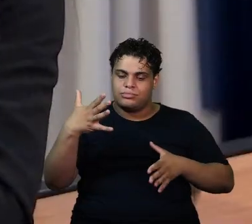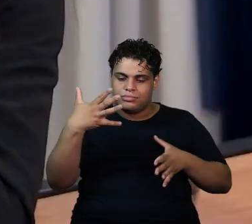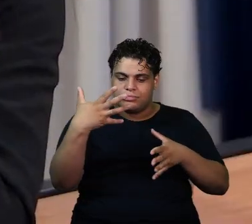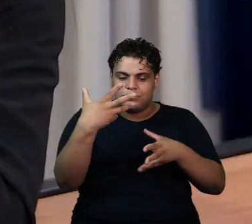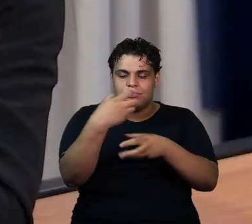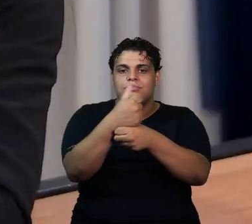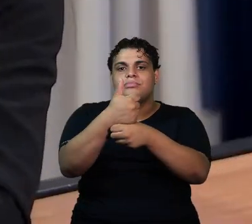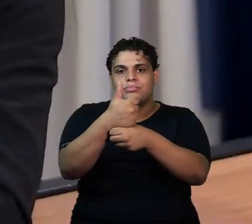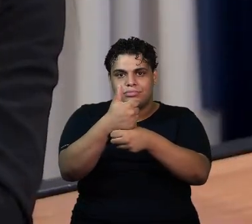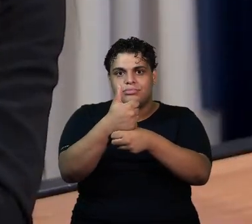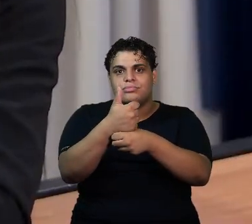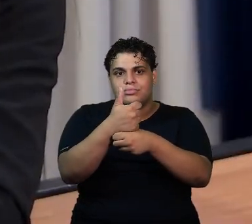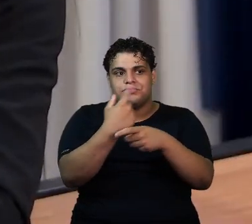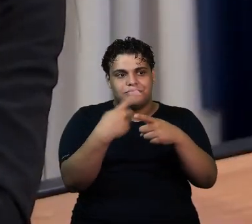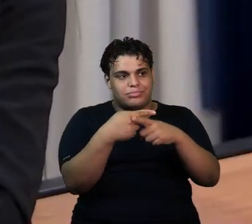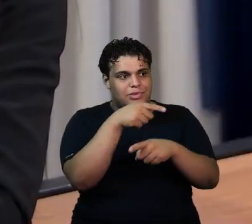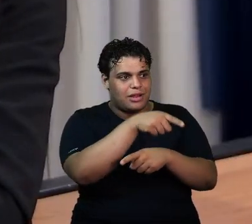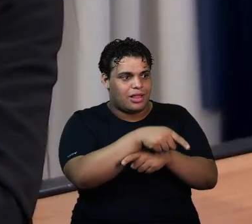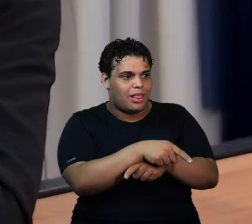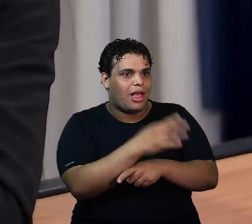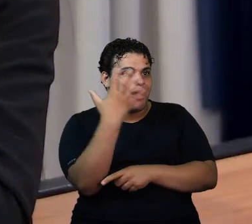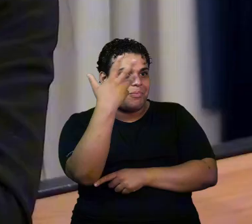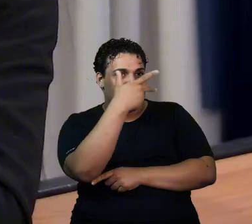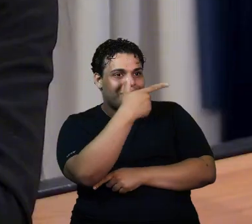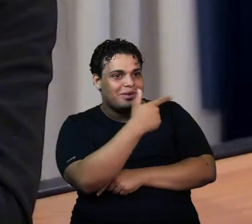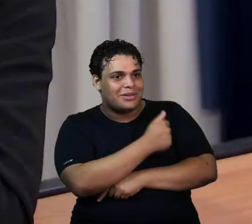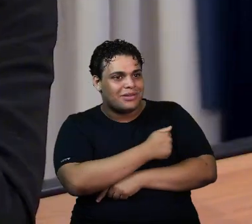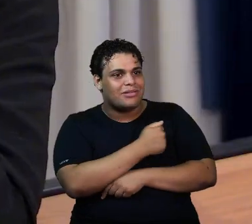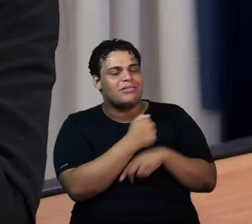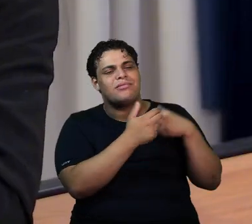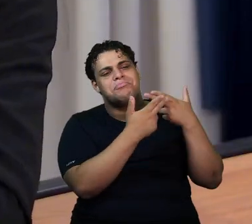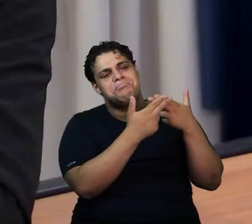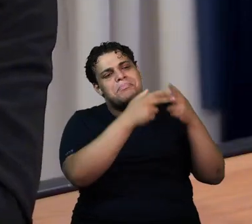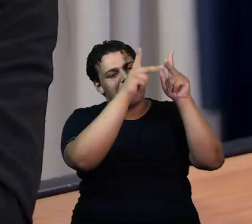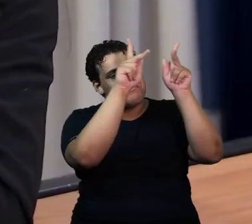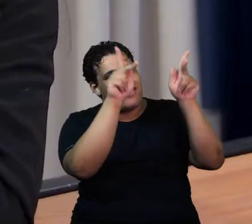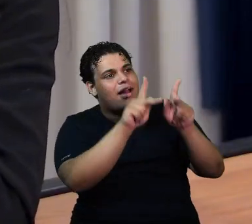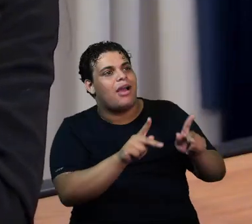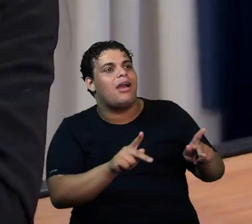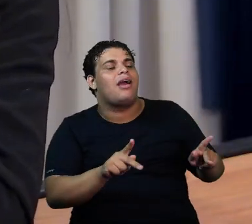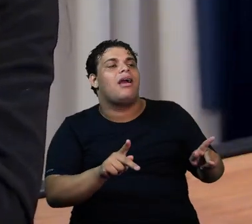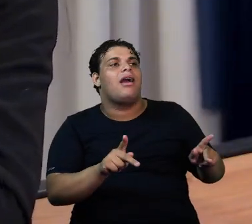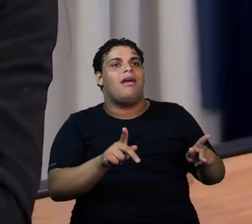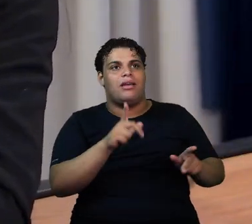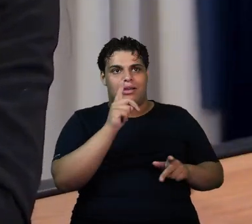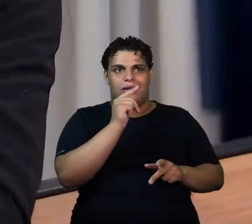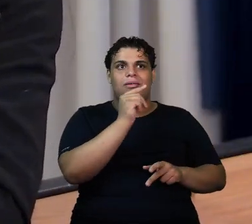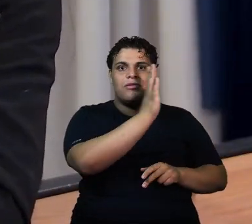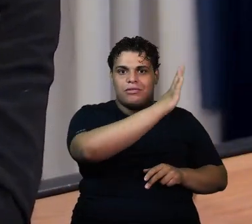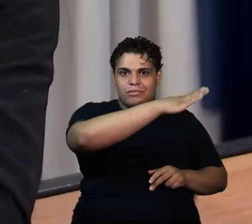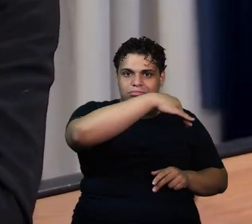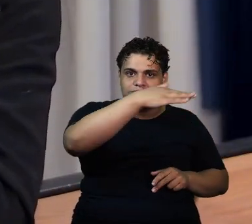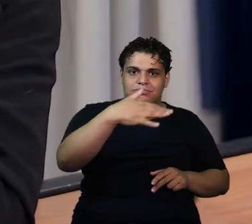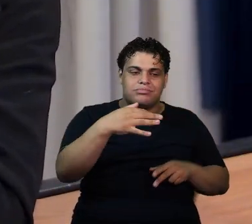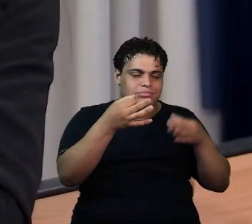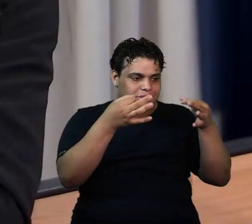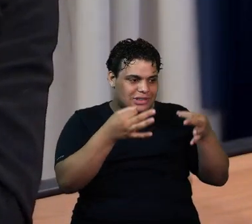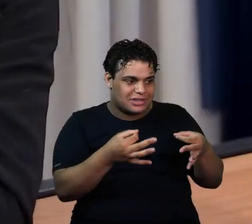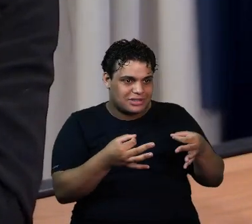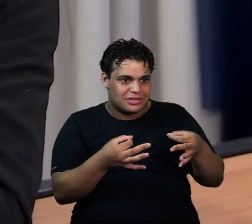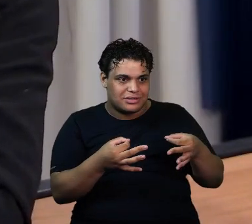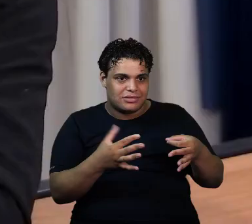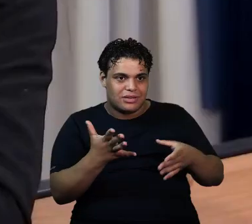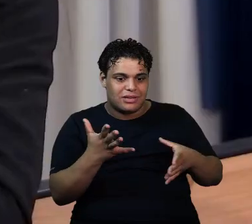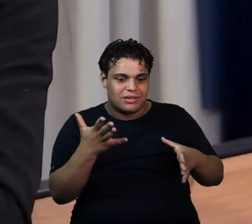que era um lugar pacífico, bonito, onde o ecossistema marítimo funcionava, quando a gangue invade, causa